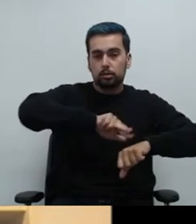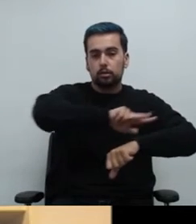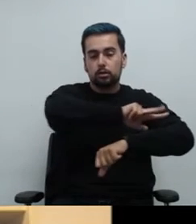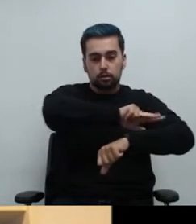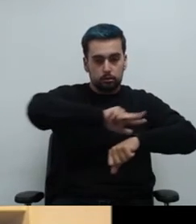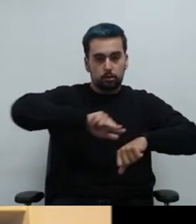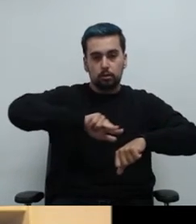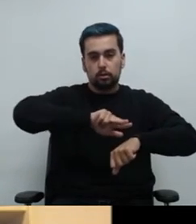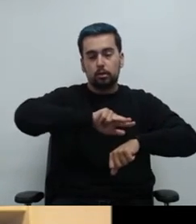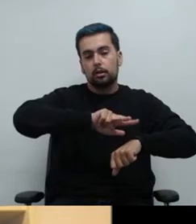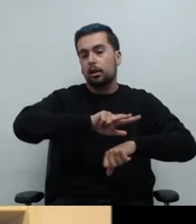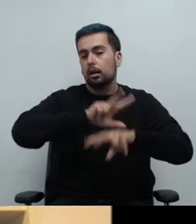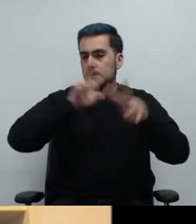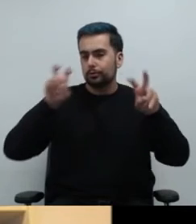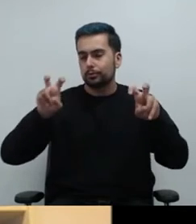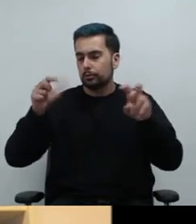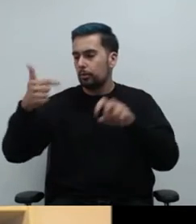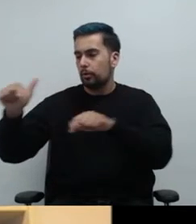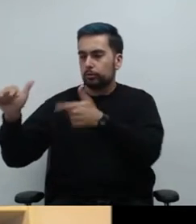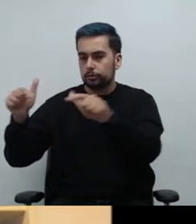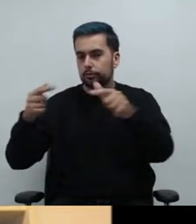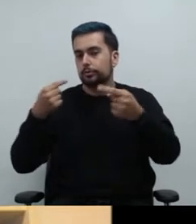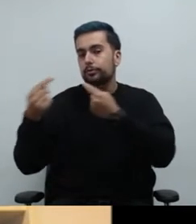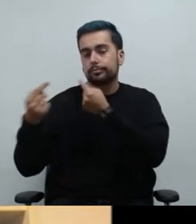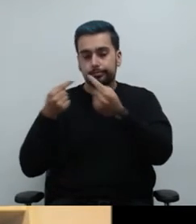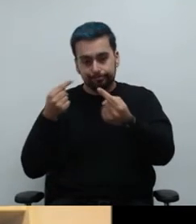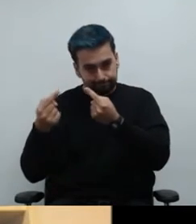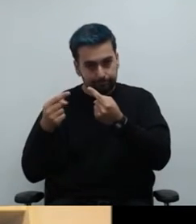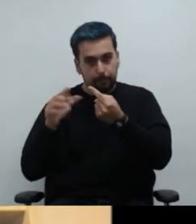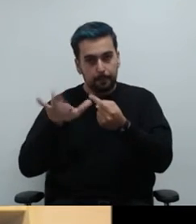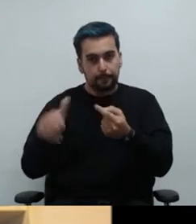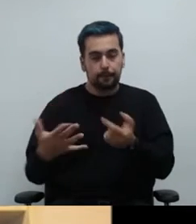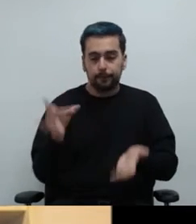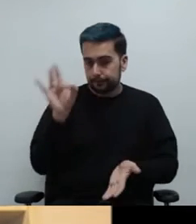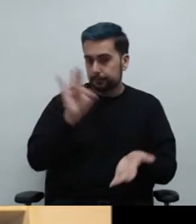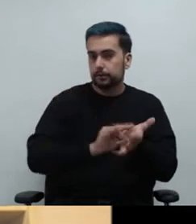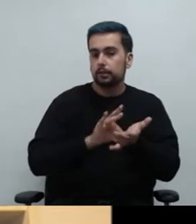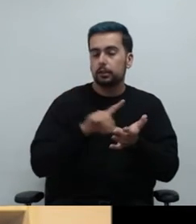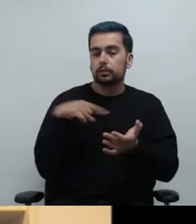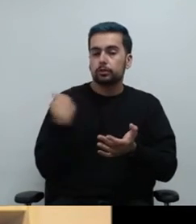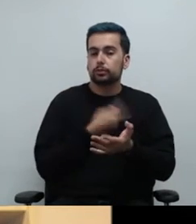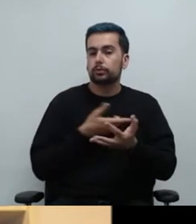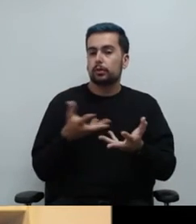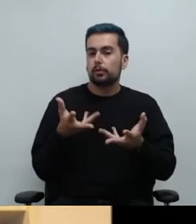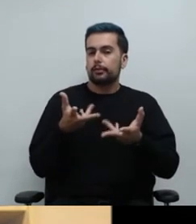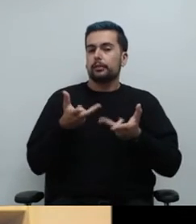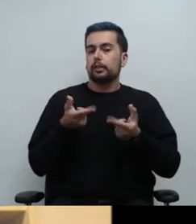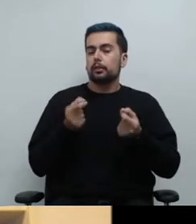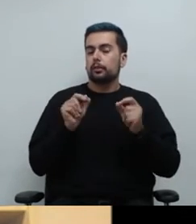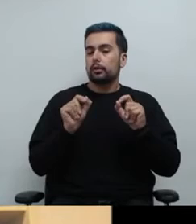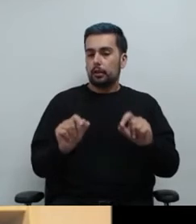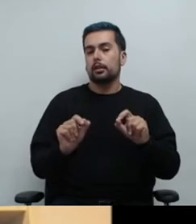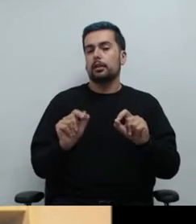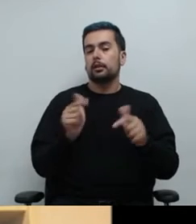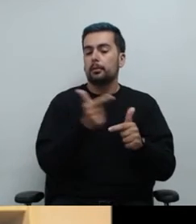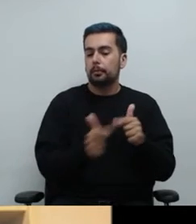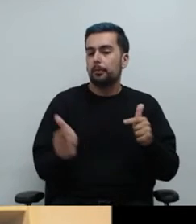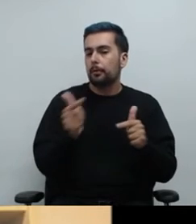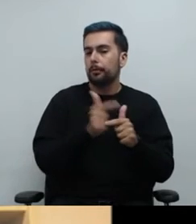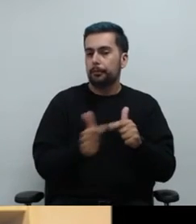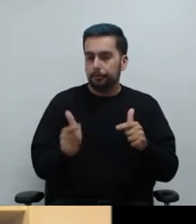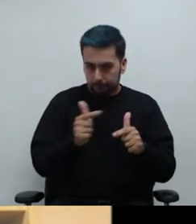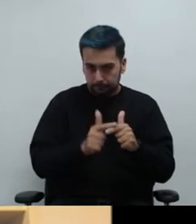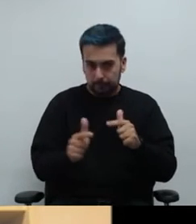às demais pautas tratadas pelo núcleo. Essa realidade nos convida a problematizar a ausência